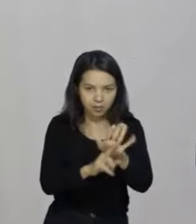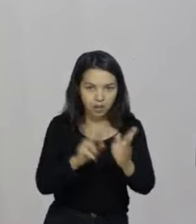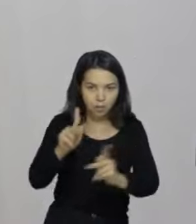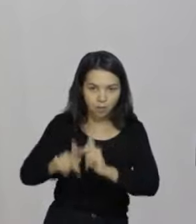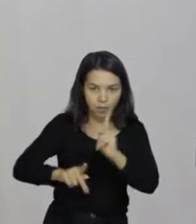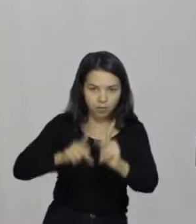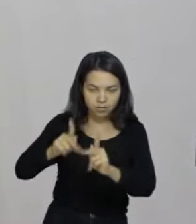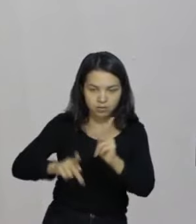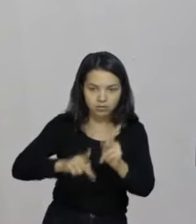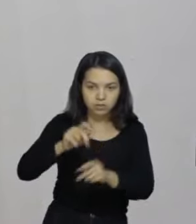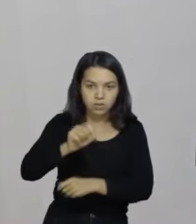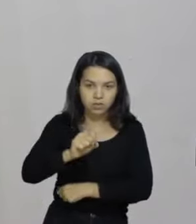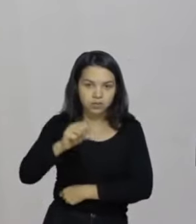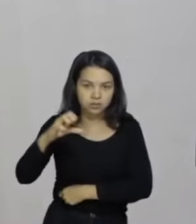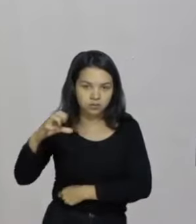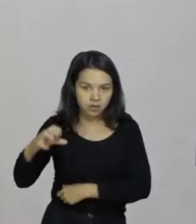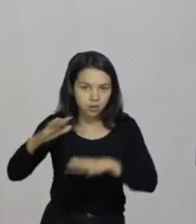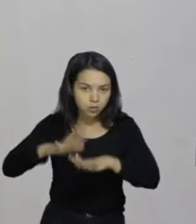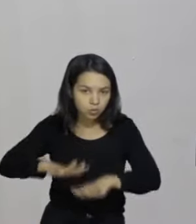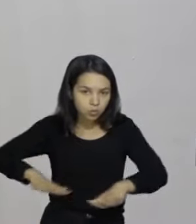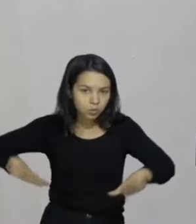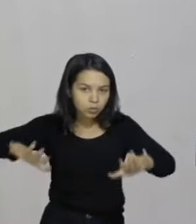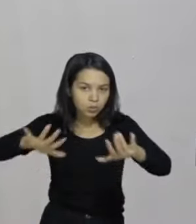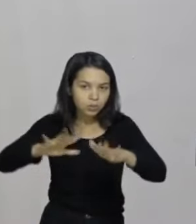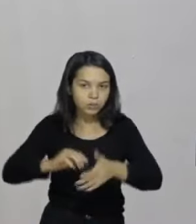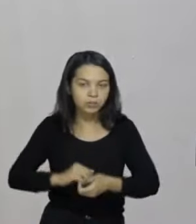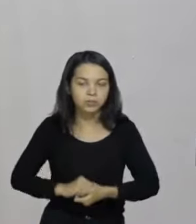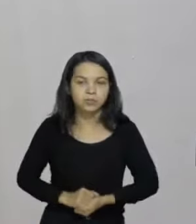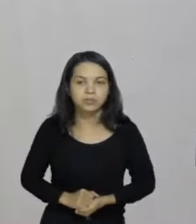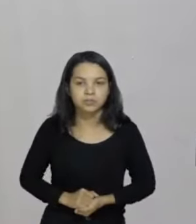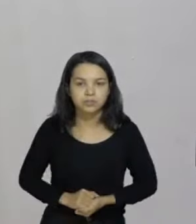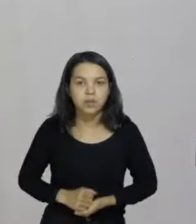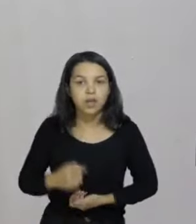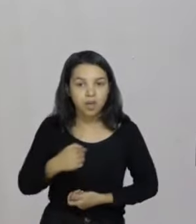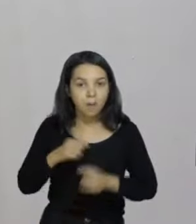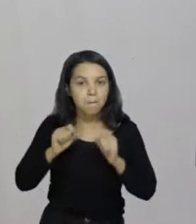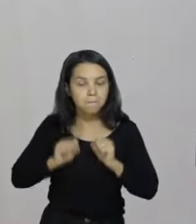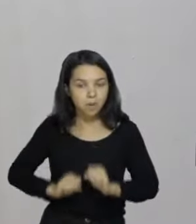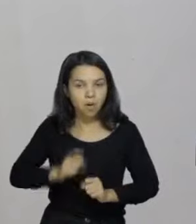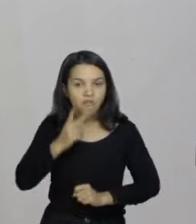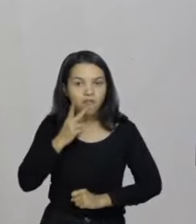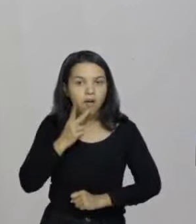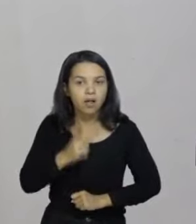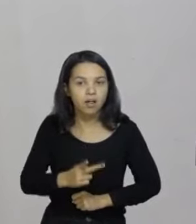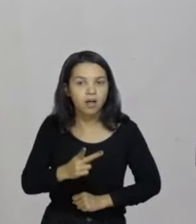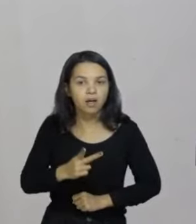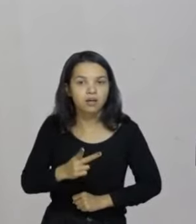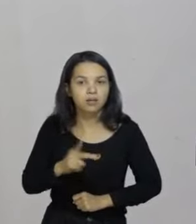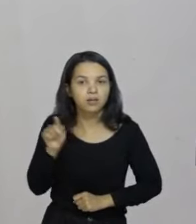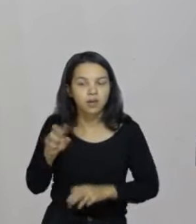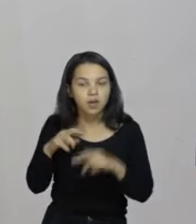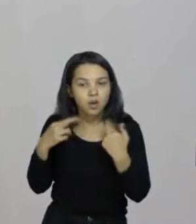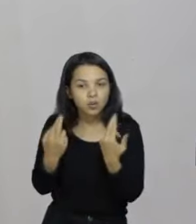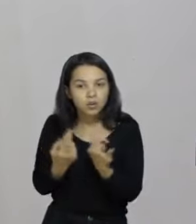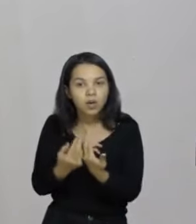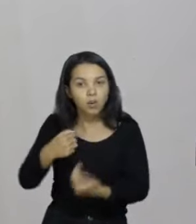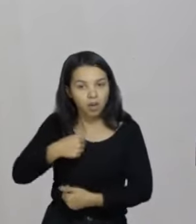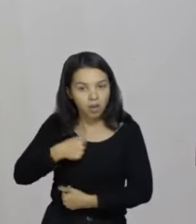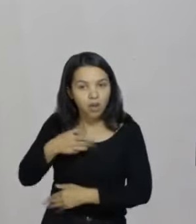de Santa Catarina no seu todo eu posso falar lá da minha da reunião da reunião que participei